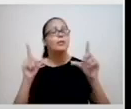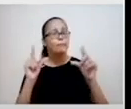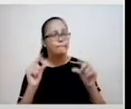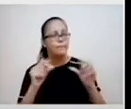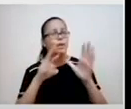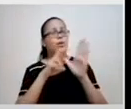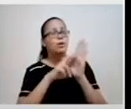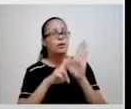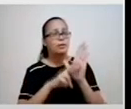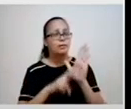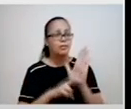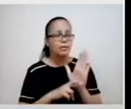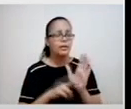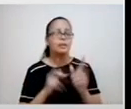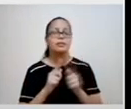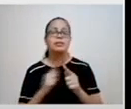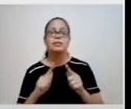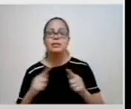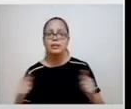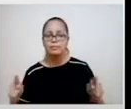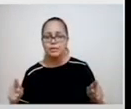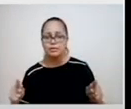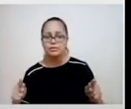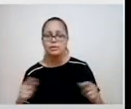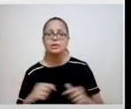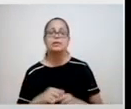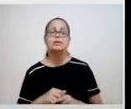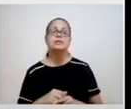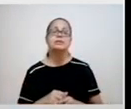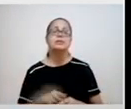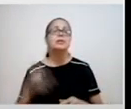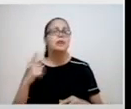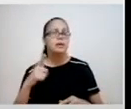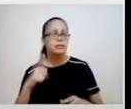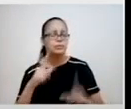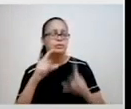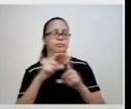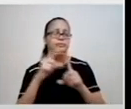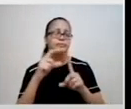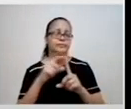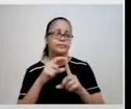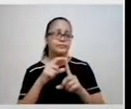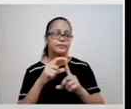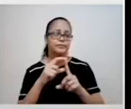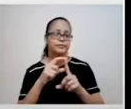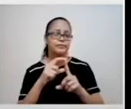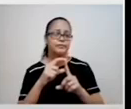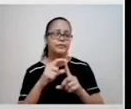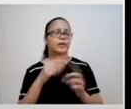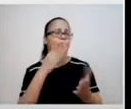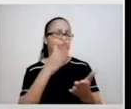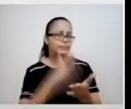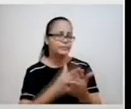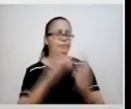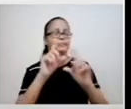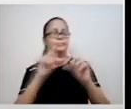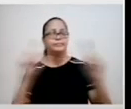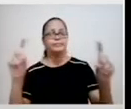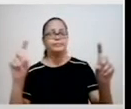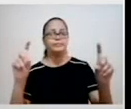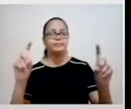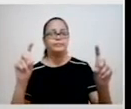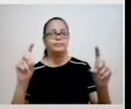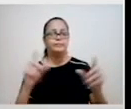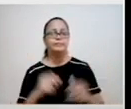regras gramaticais, repetição maior de palavras, de ideias e às vezes até mesmo a interrupção das frases.